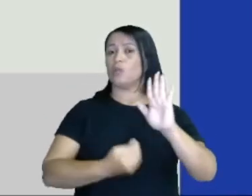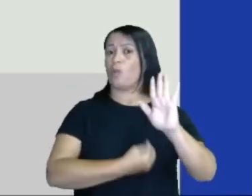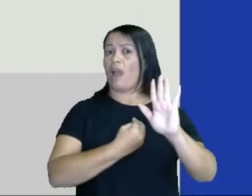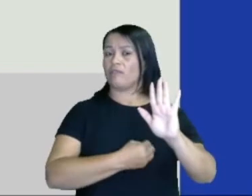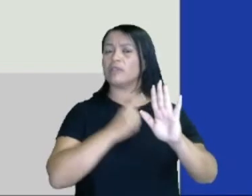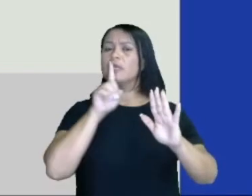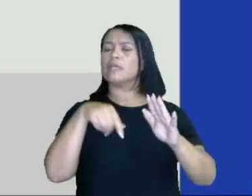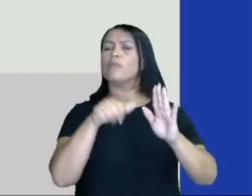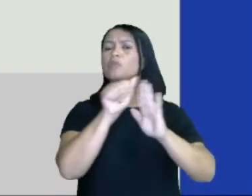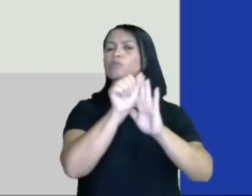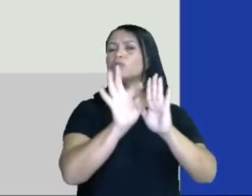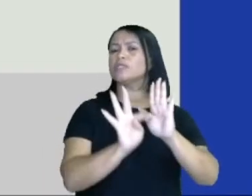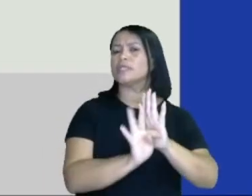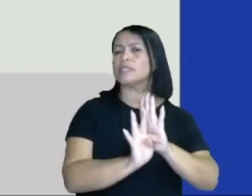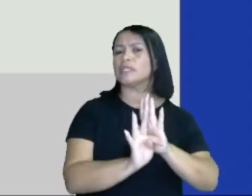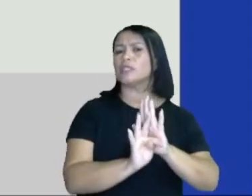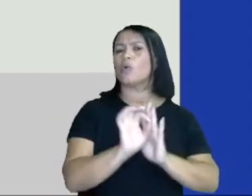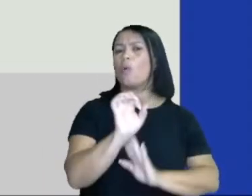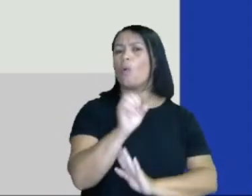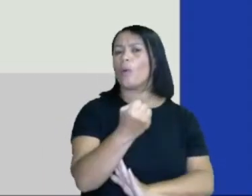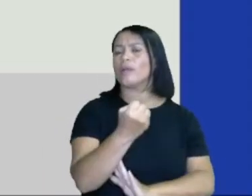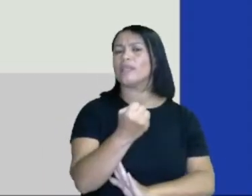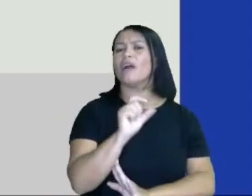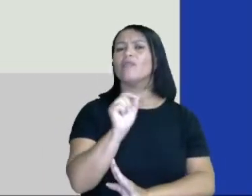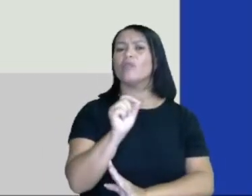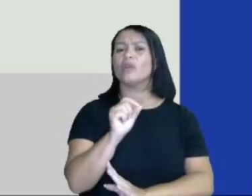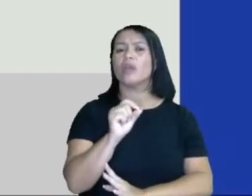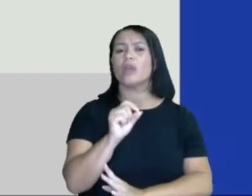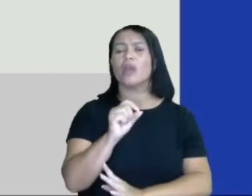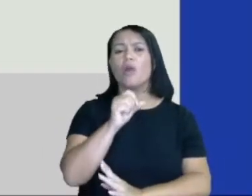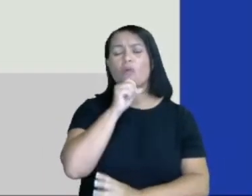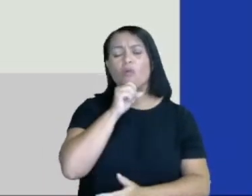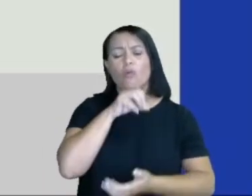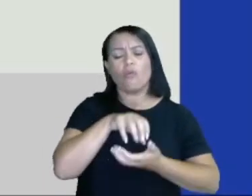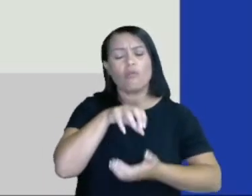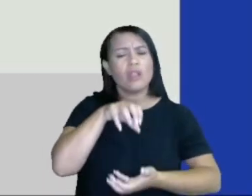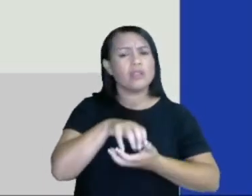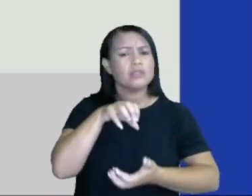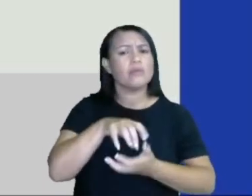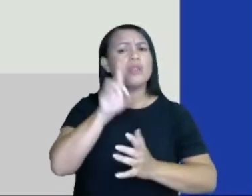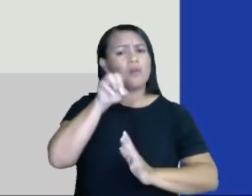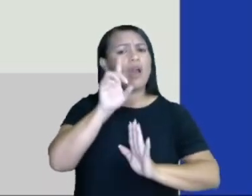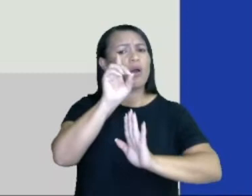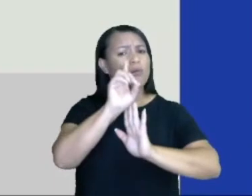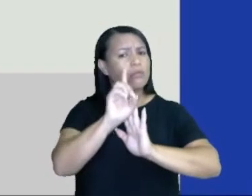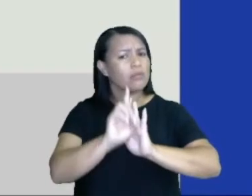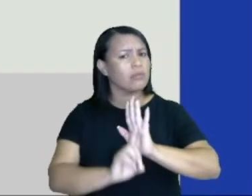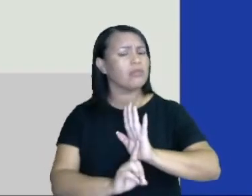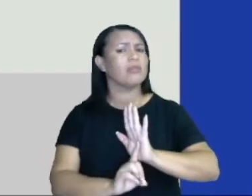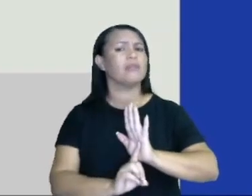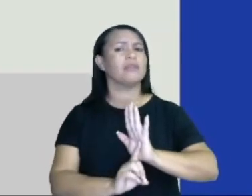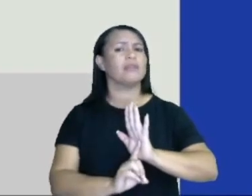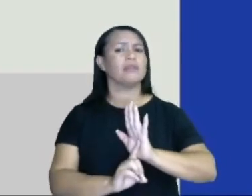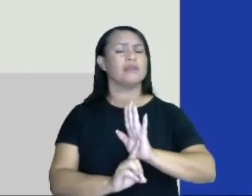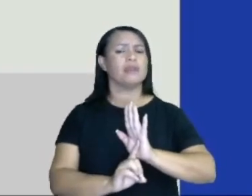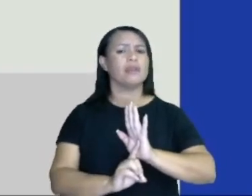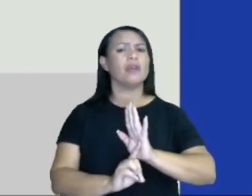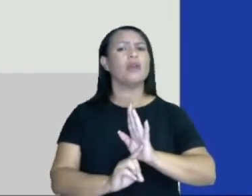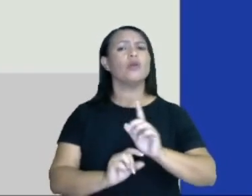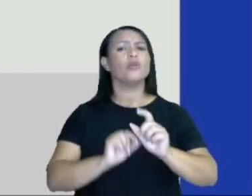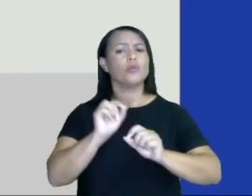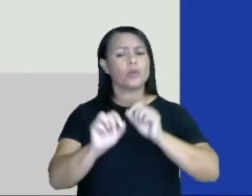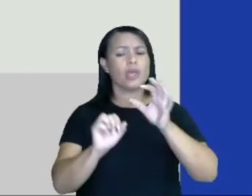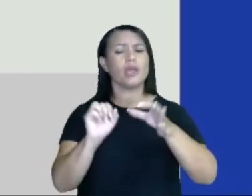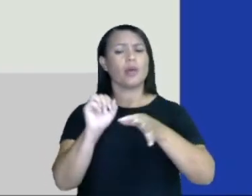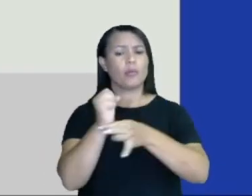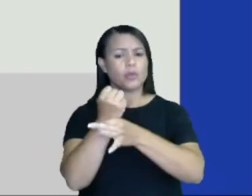os artigos. Artigo 8º, o envelhecimento é um direito personalíssimo e sua proteção